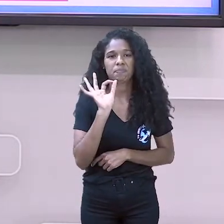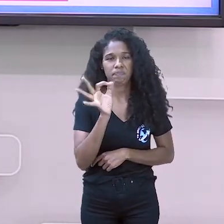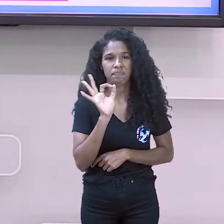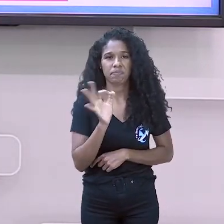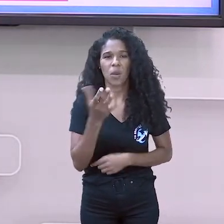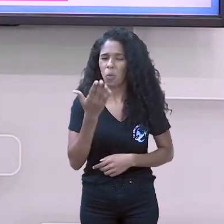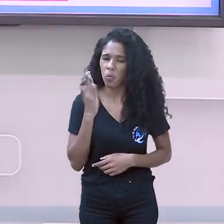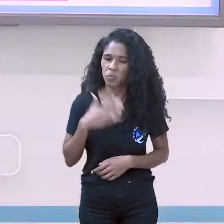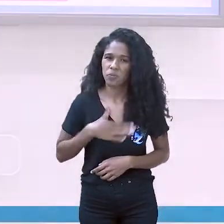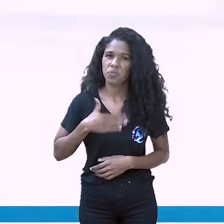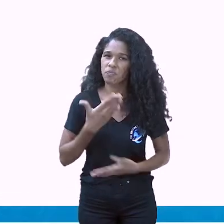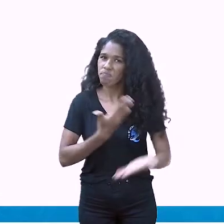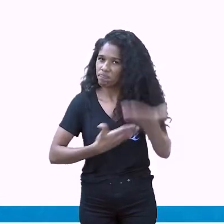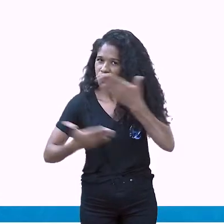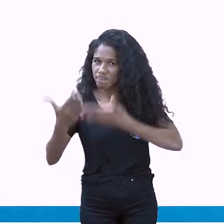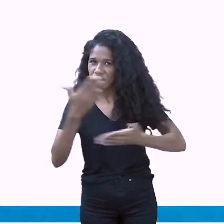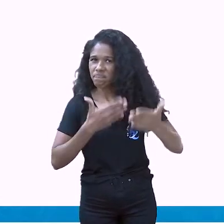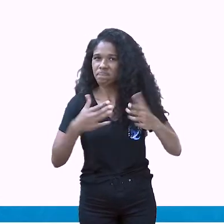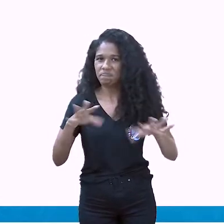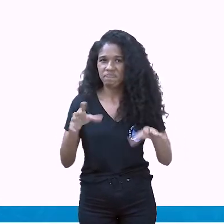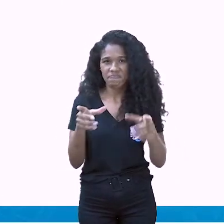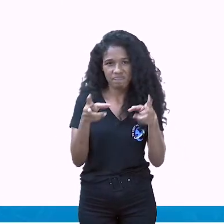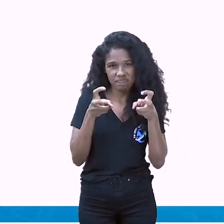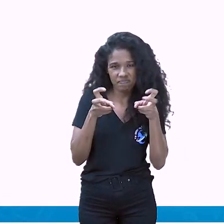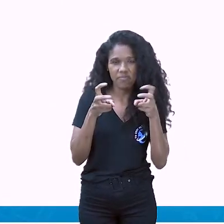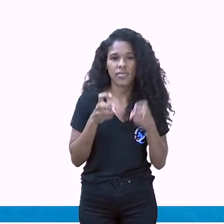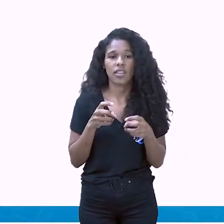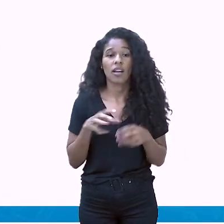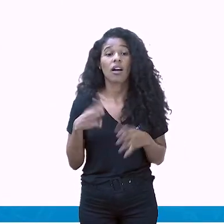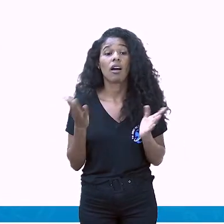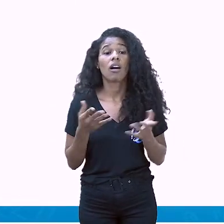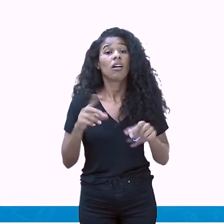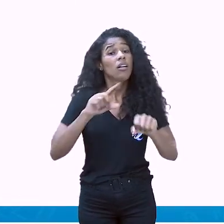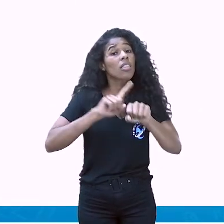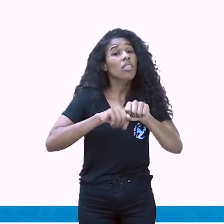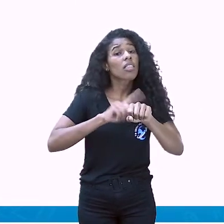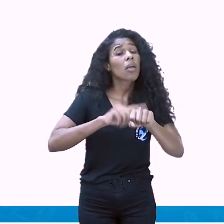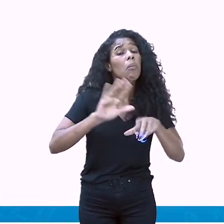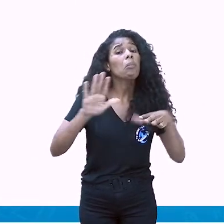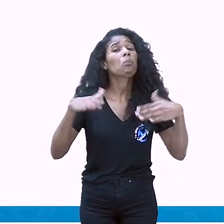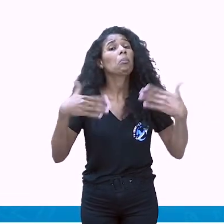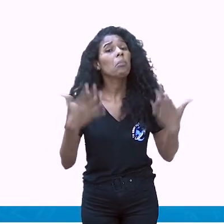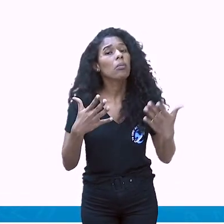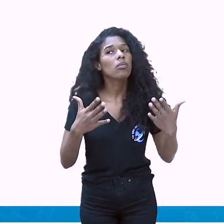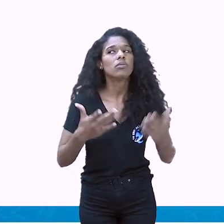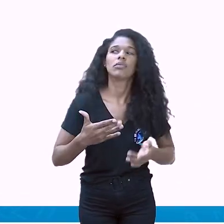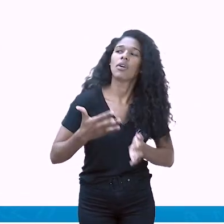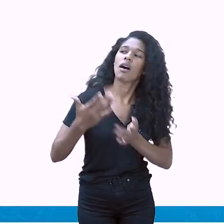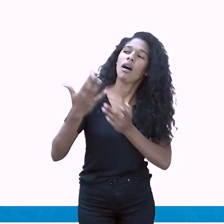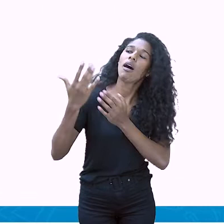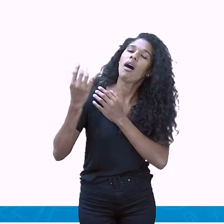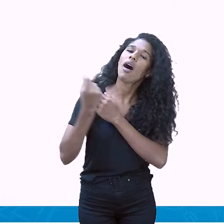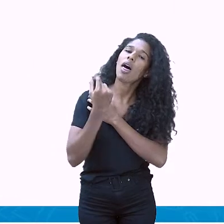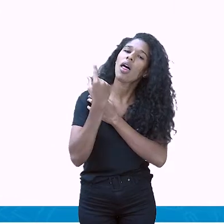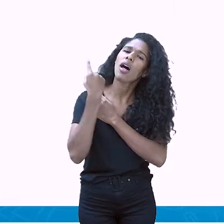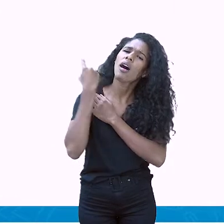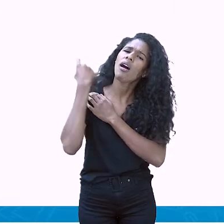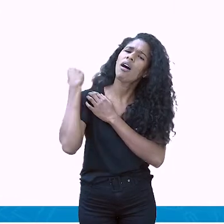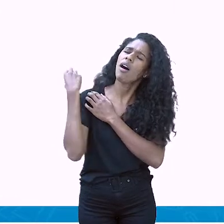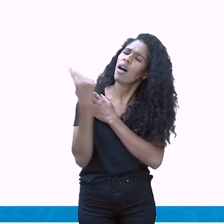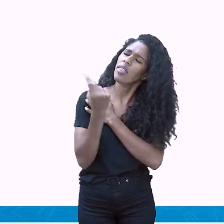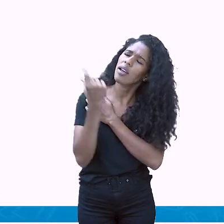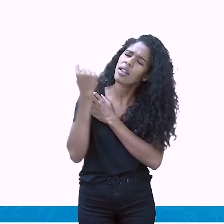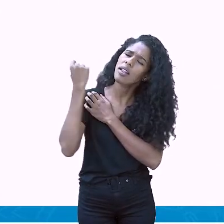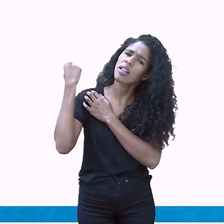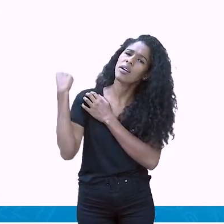aí. O próximo, o tempo. Passado, pelos próprios tempos verbais aí a gente sabe que o